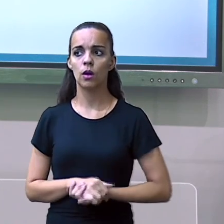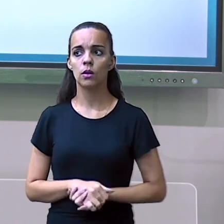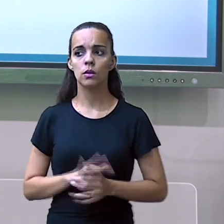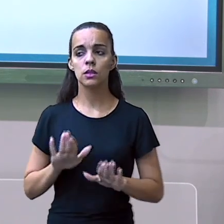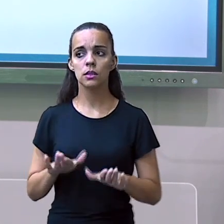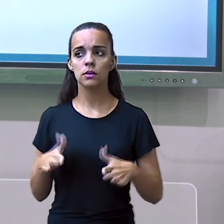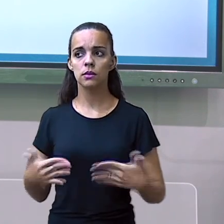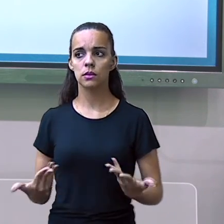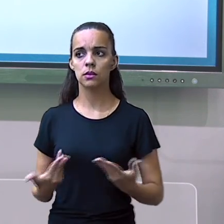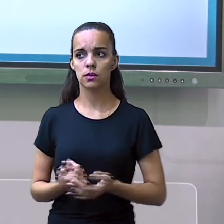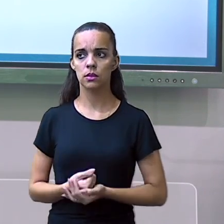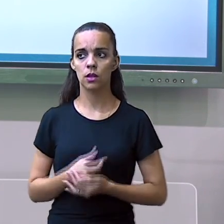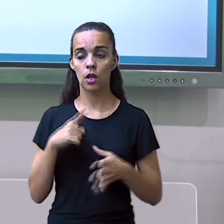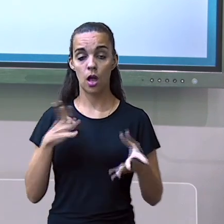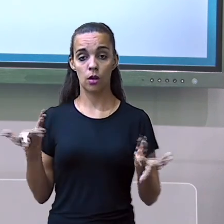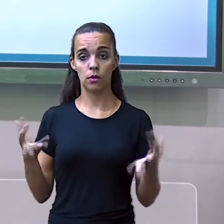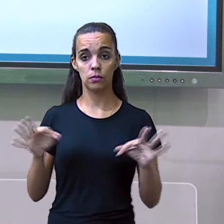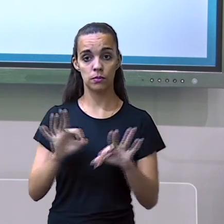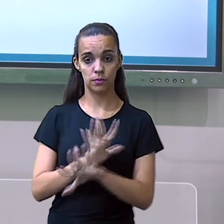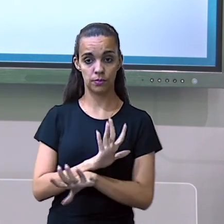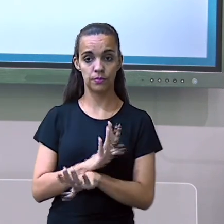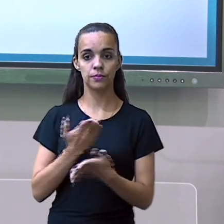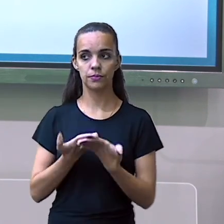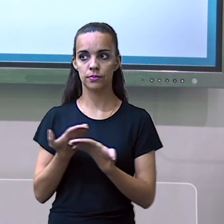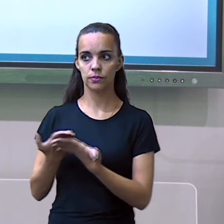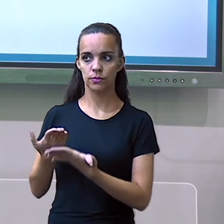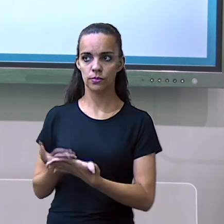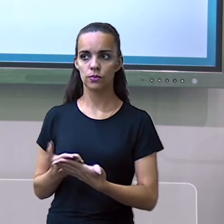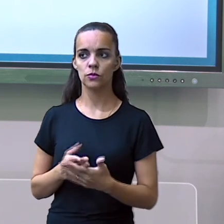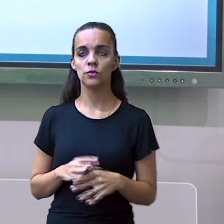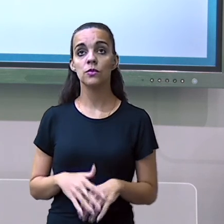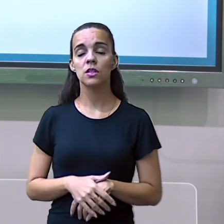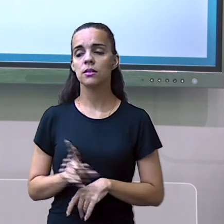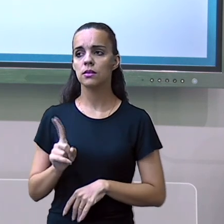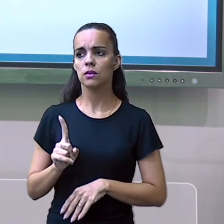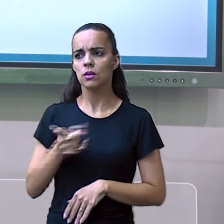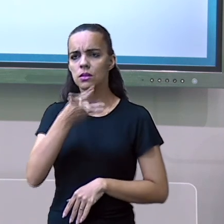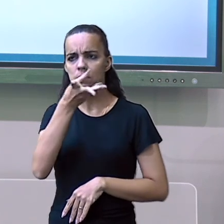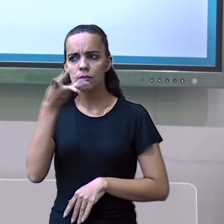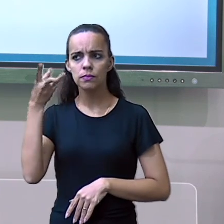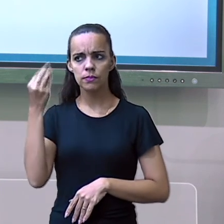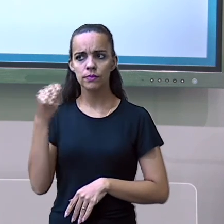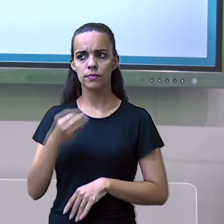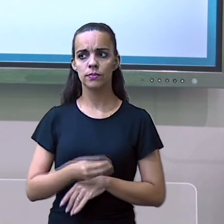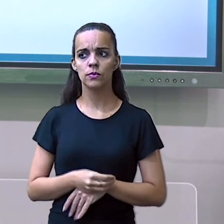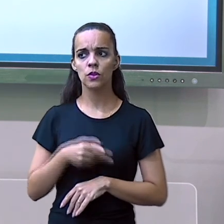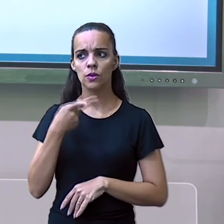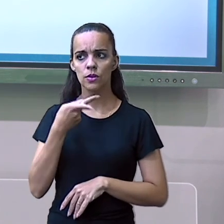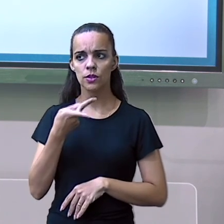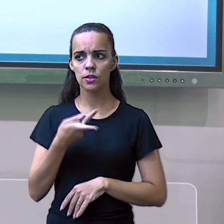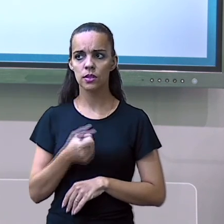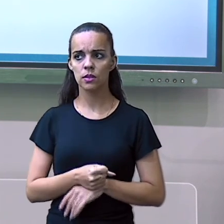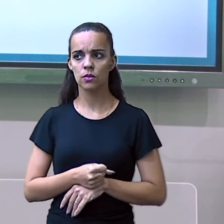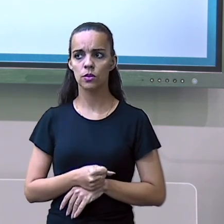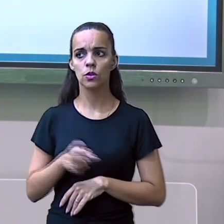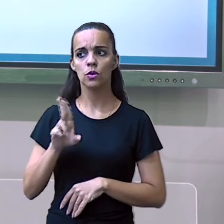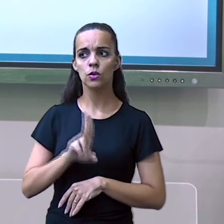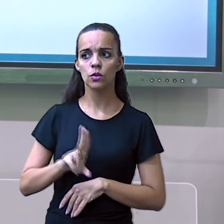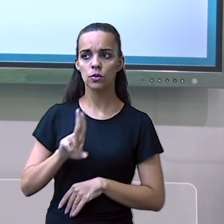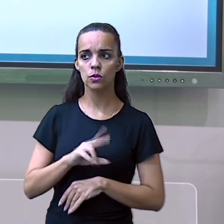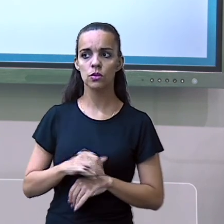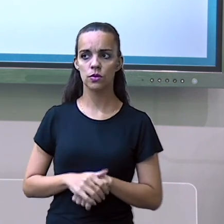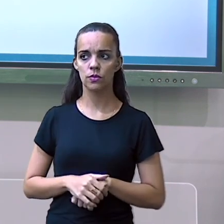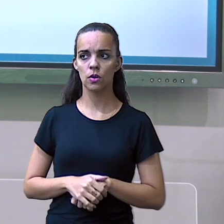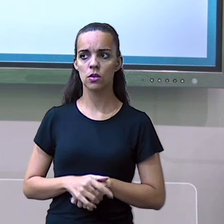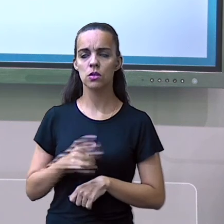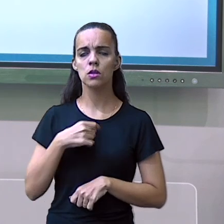Então, concluímos a nossa aula. E não se esqueçam, na fala, utilizamos